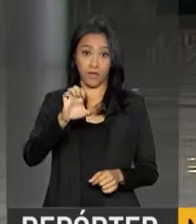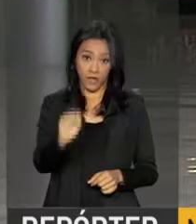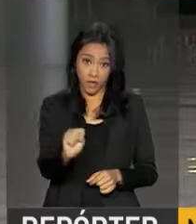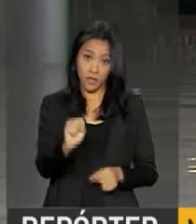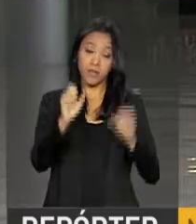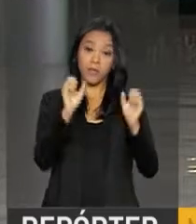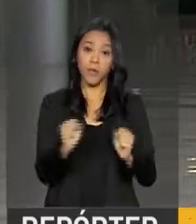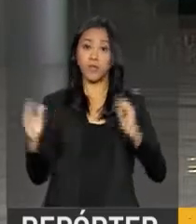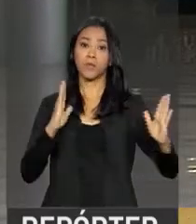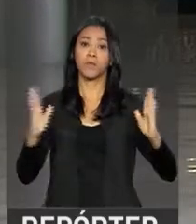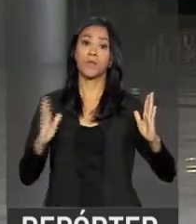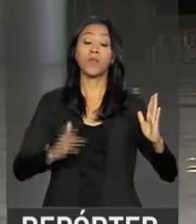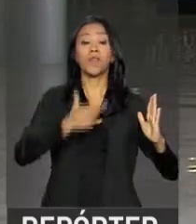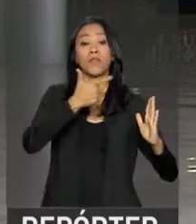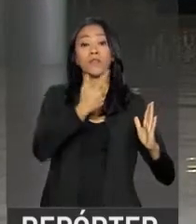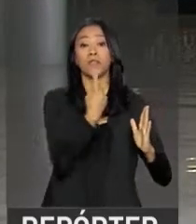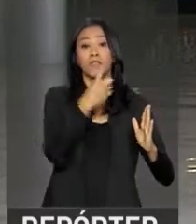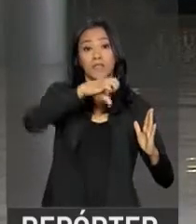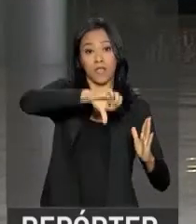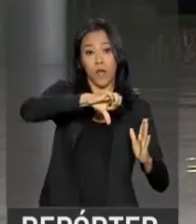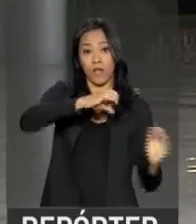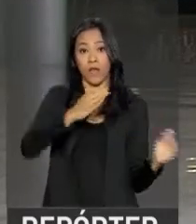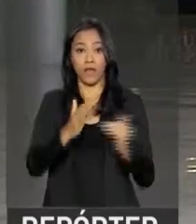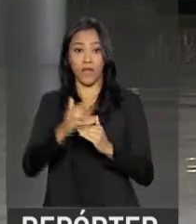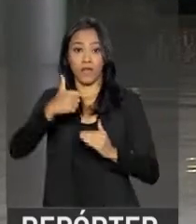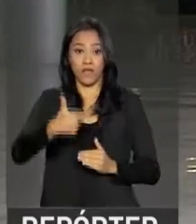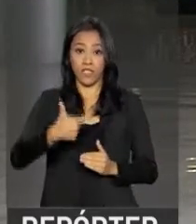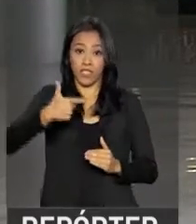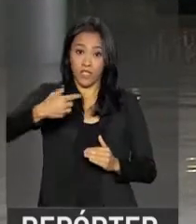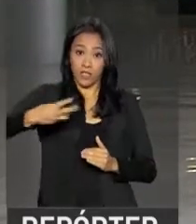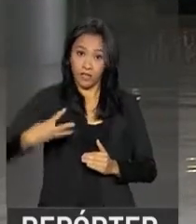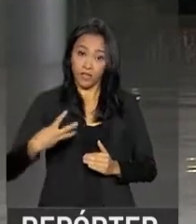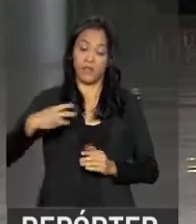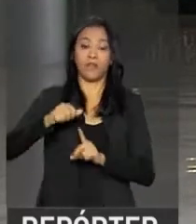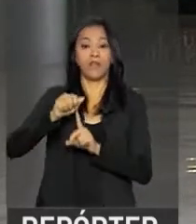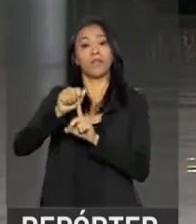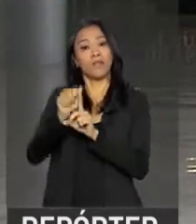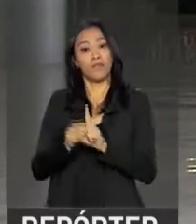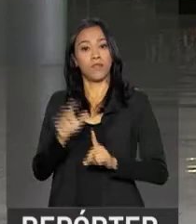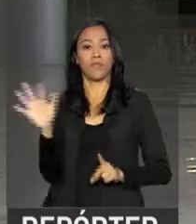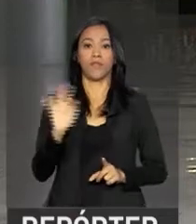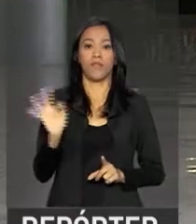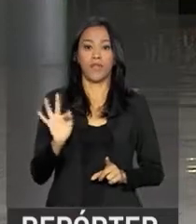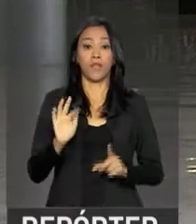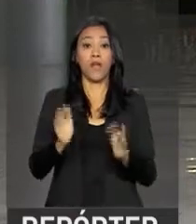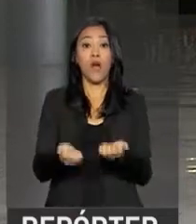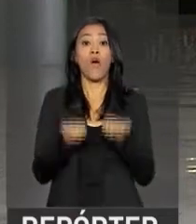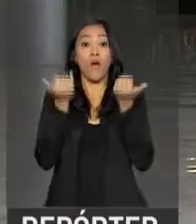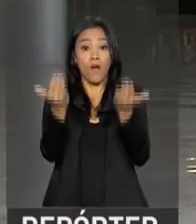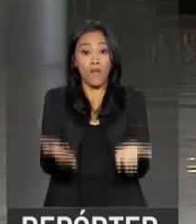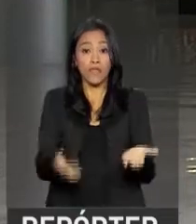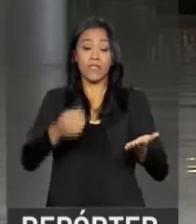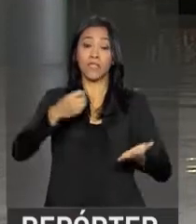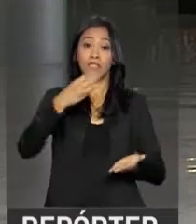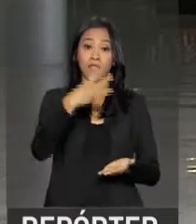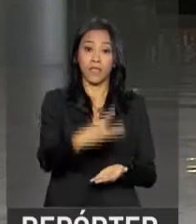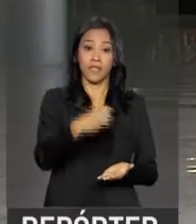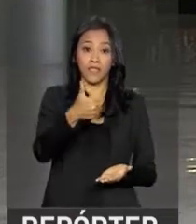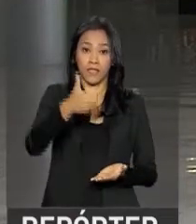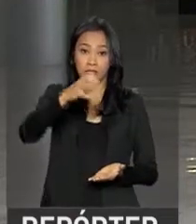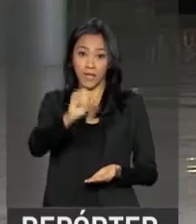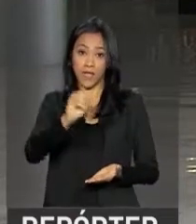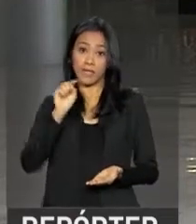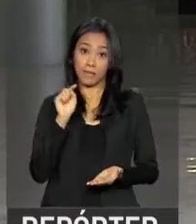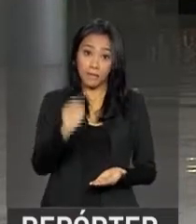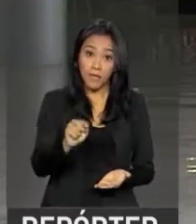entre os dias 19 e 23 de fevereiro serão oferecidas 310 mil vagas